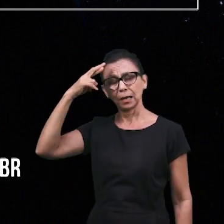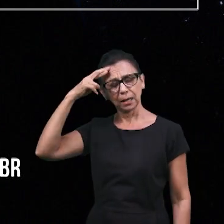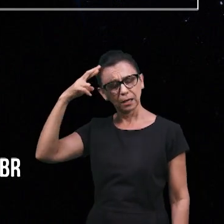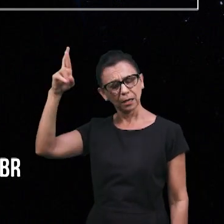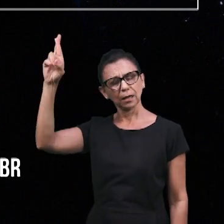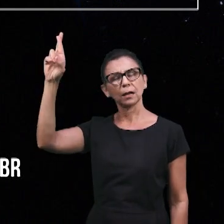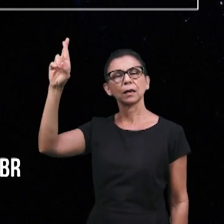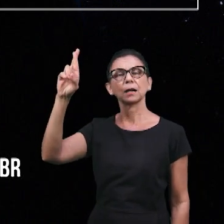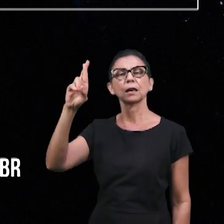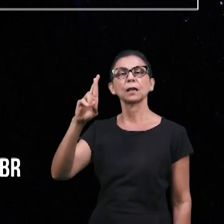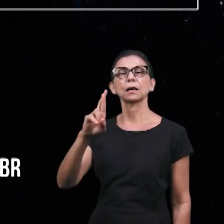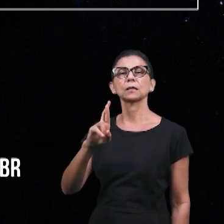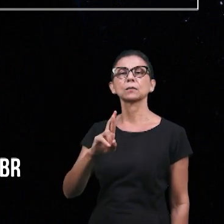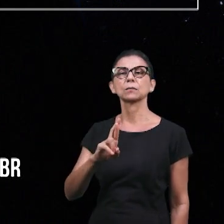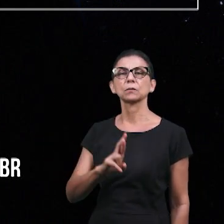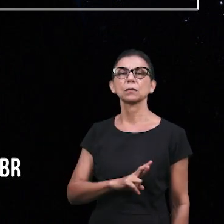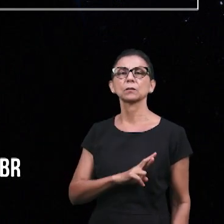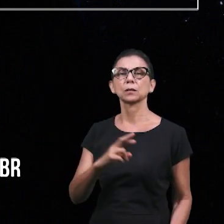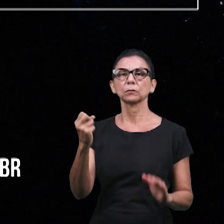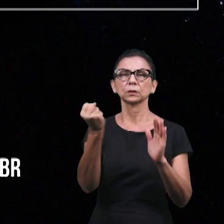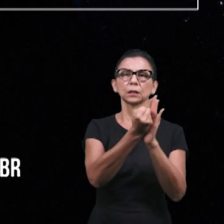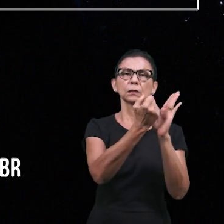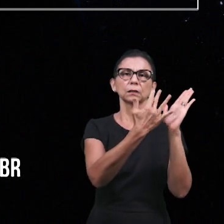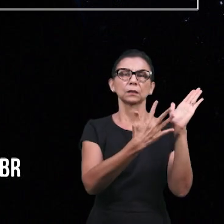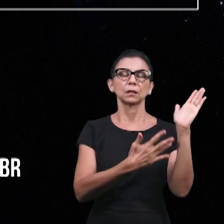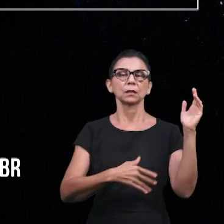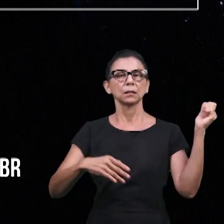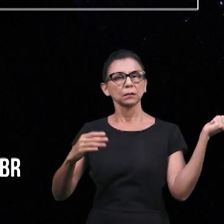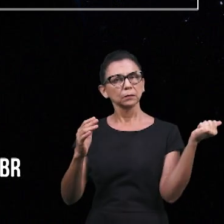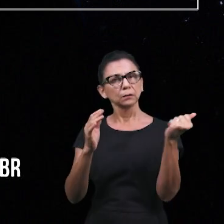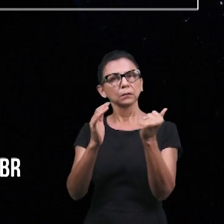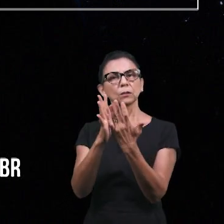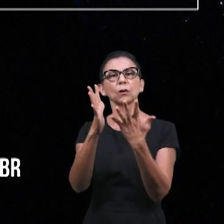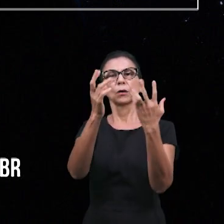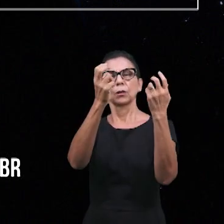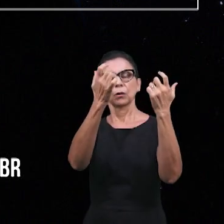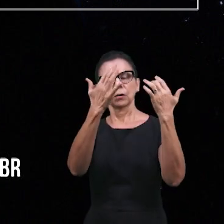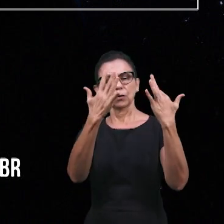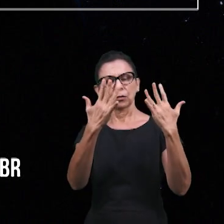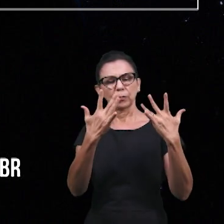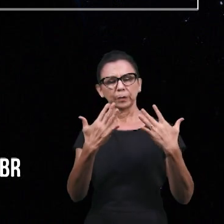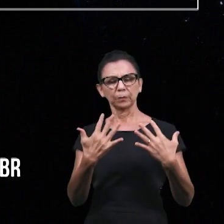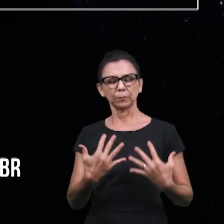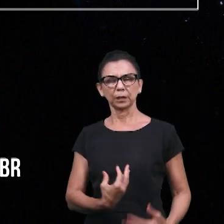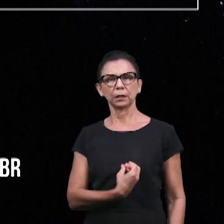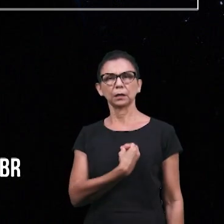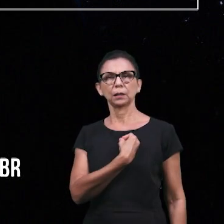dá, põe teu sangue sobre mim.